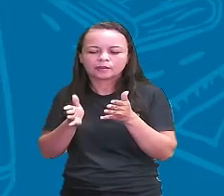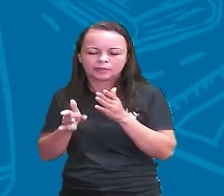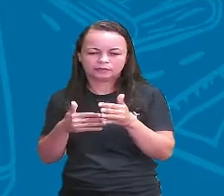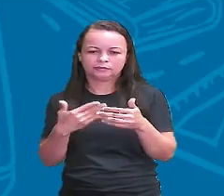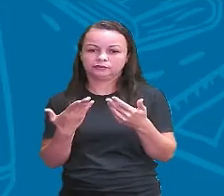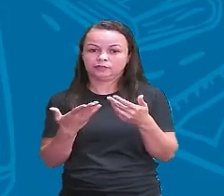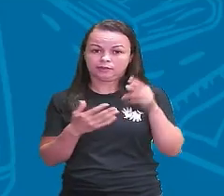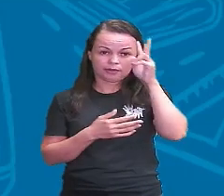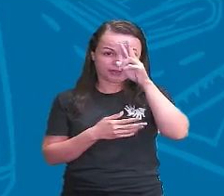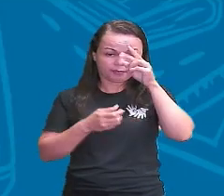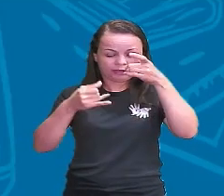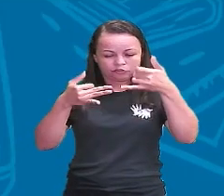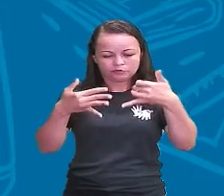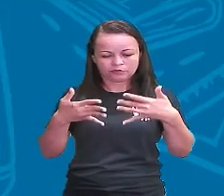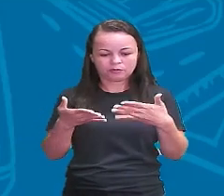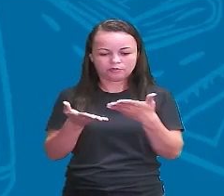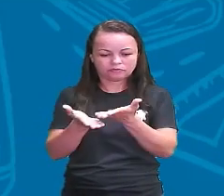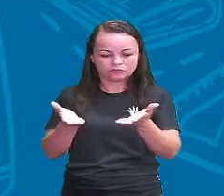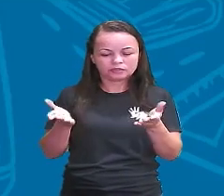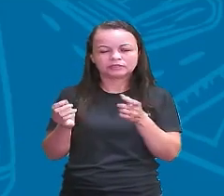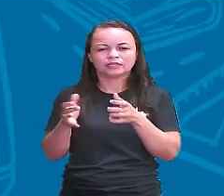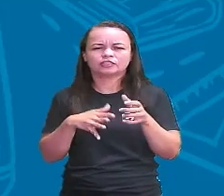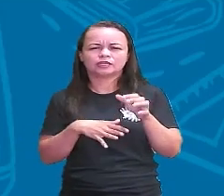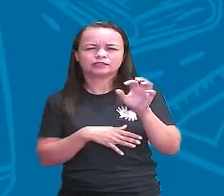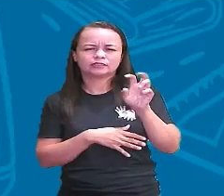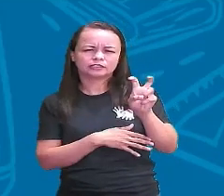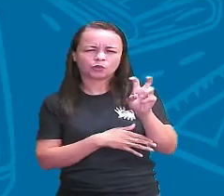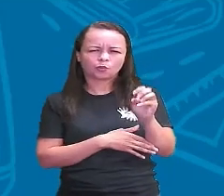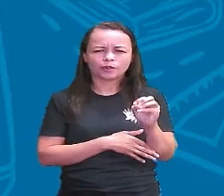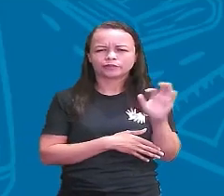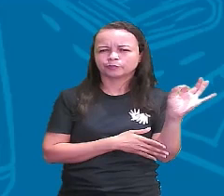um prato com aproximadamente 50% ali